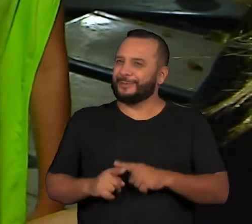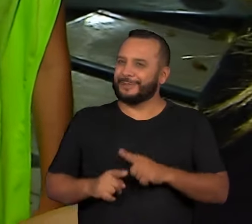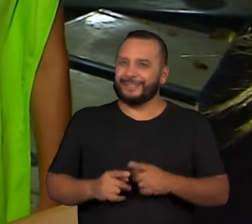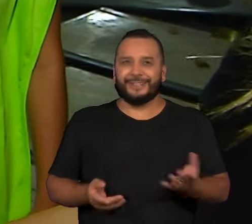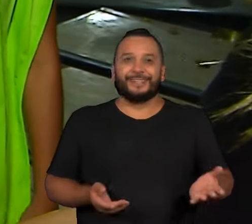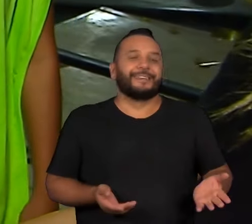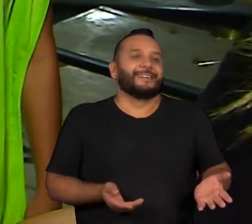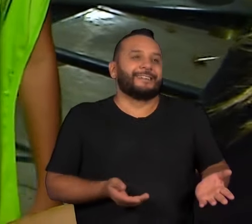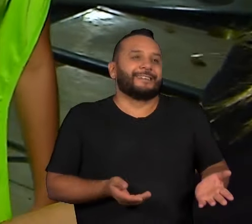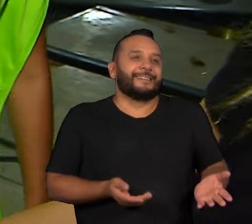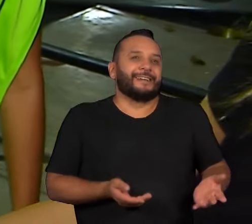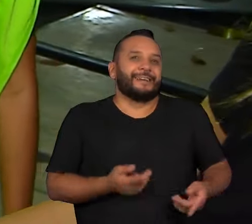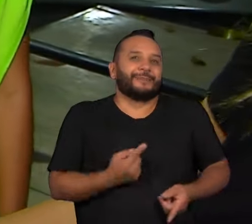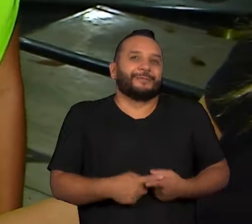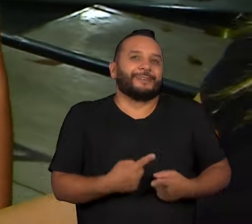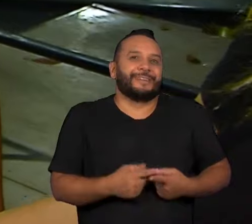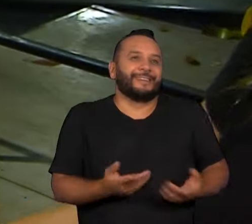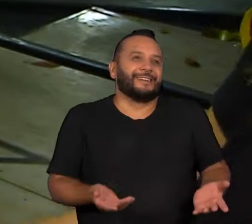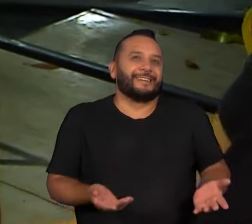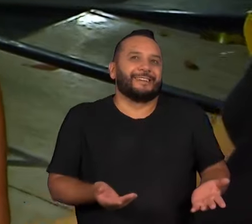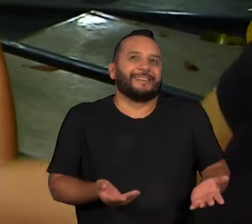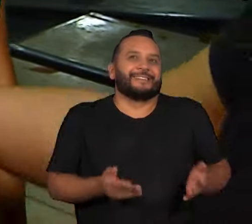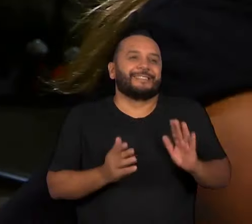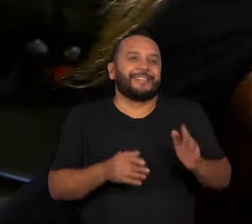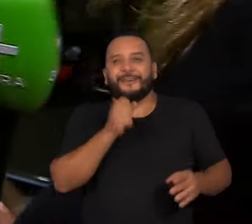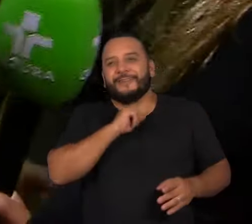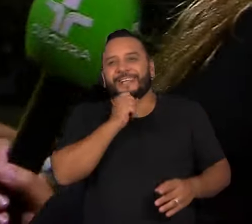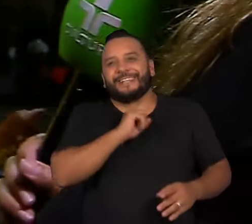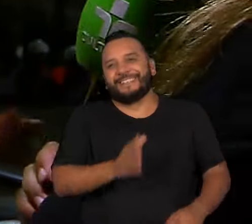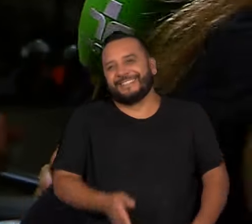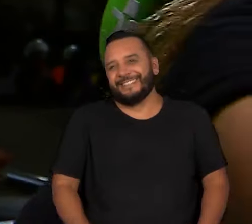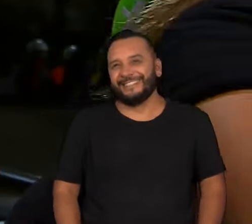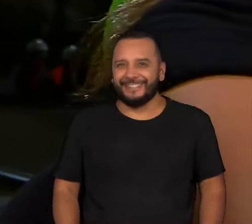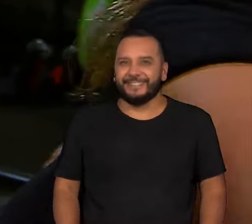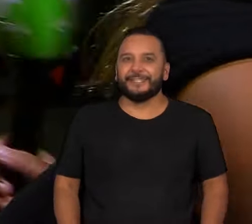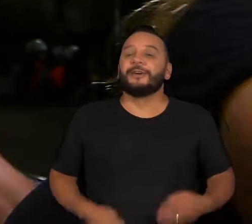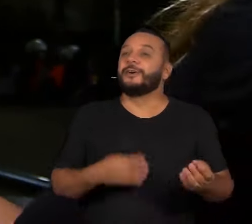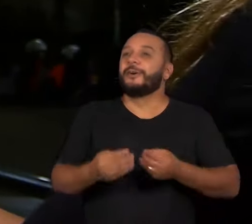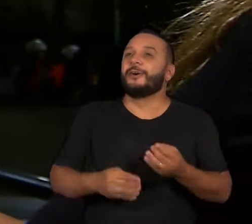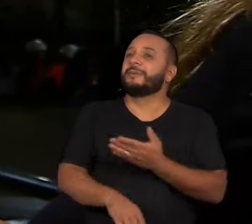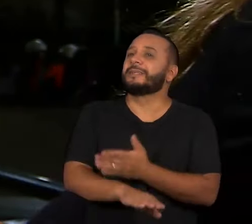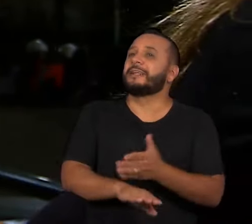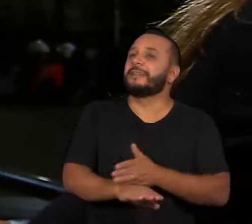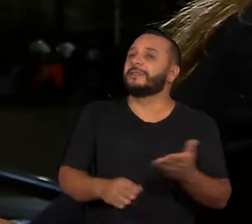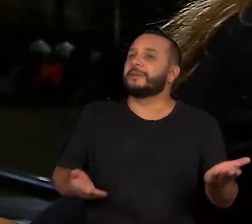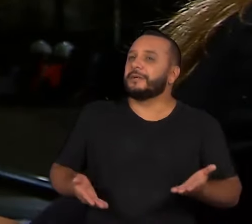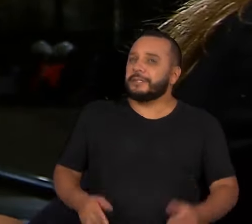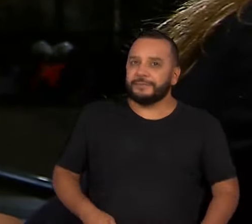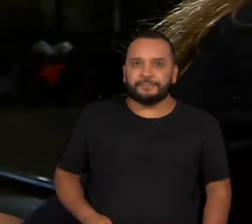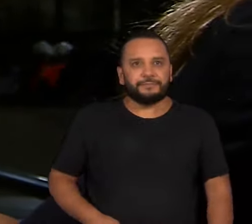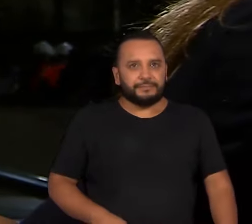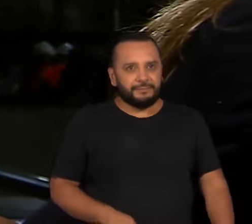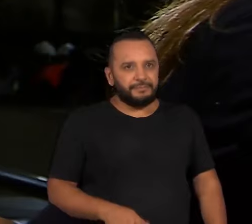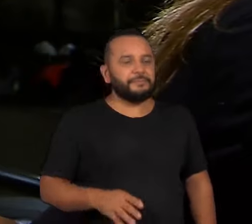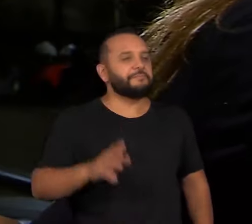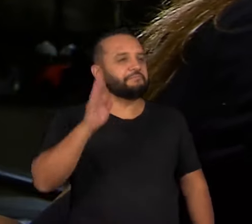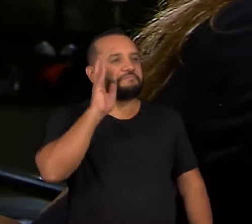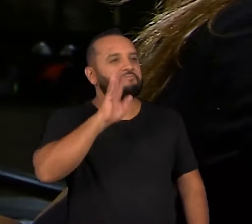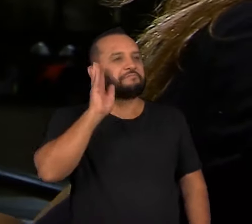vezes Ai. Eu já tô velhinha, né? E aí, galera, como é que foi o treino hoje? Muito legal e eu